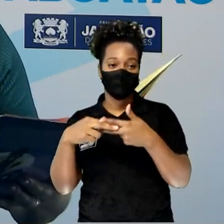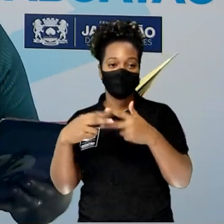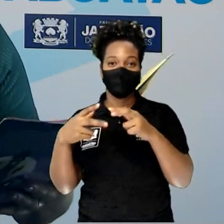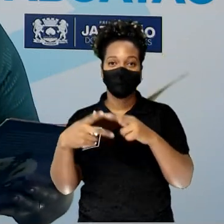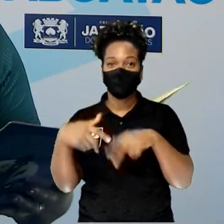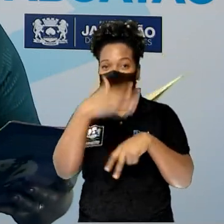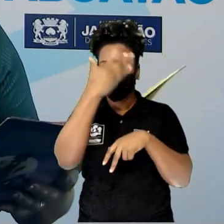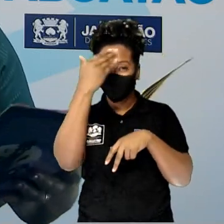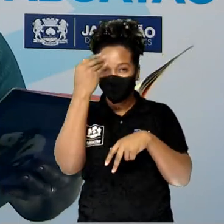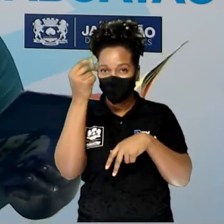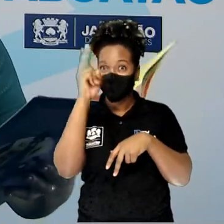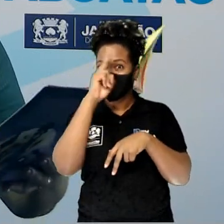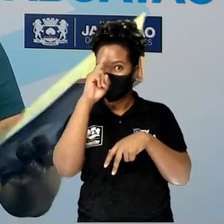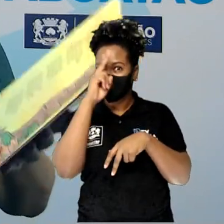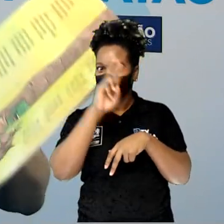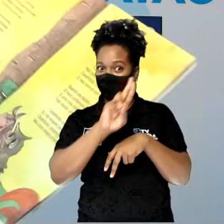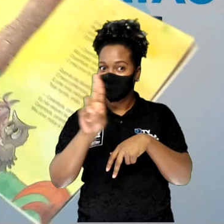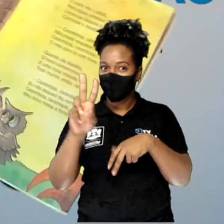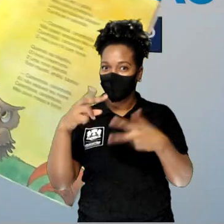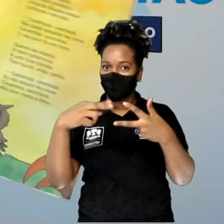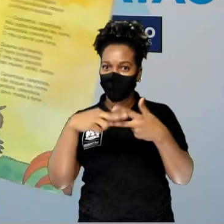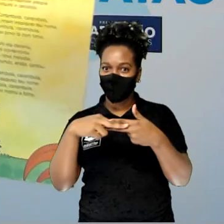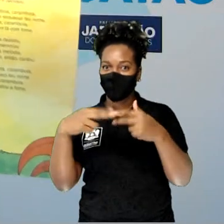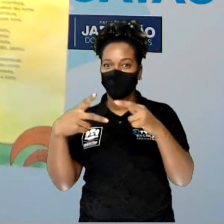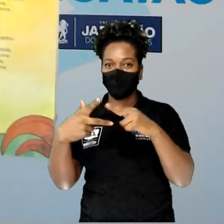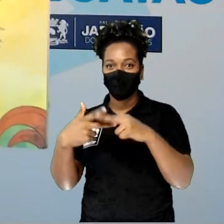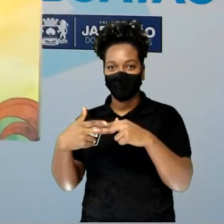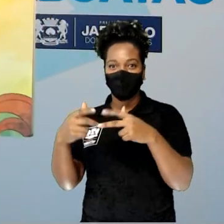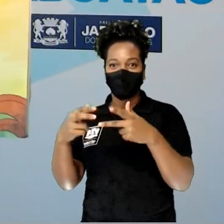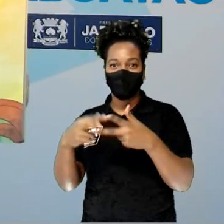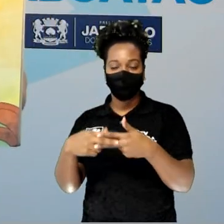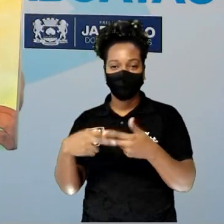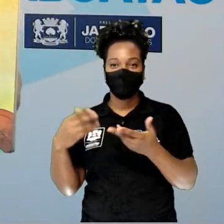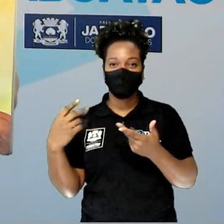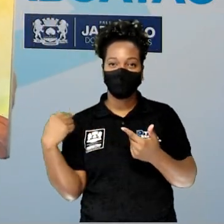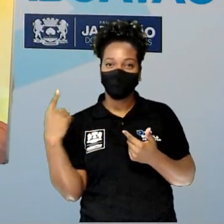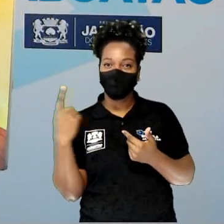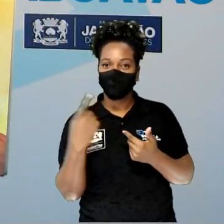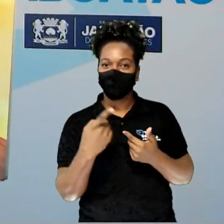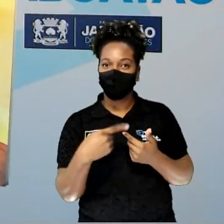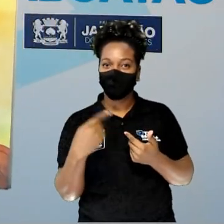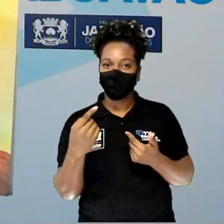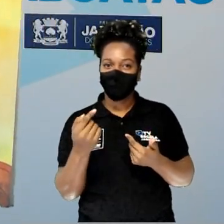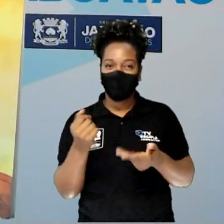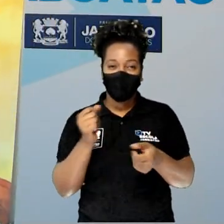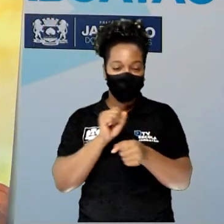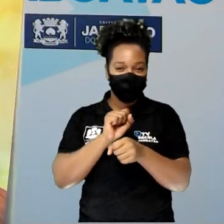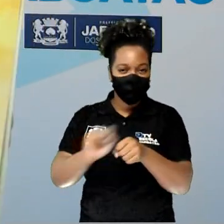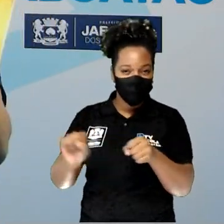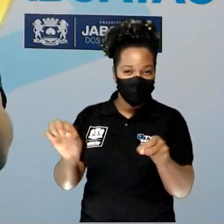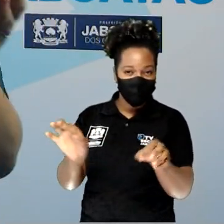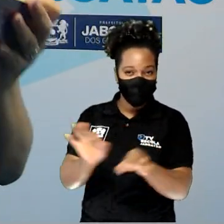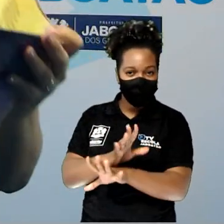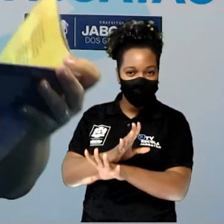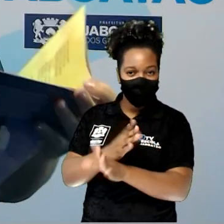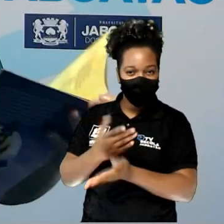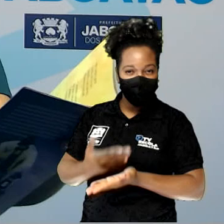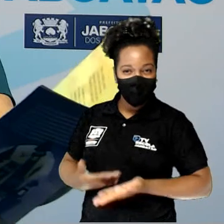não esqueci teu nome. Carambola, carambola, meu povo matou a